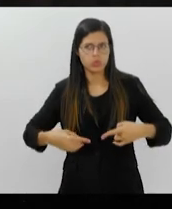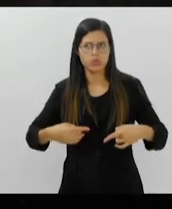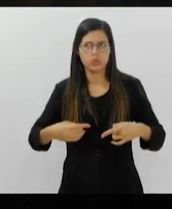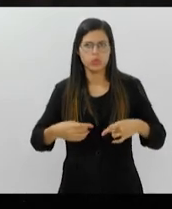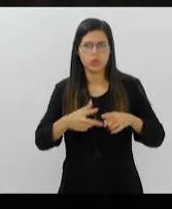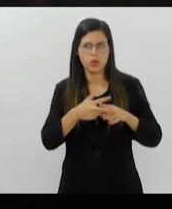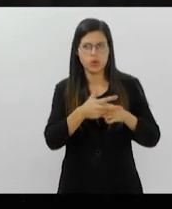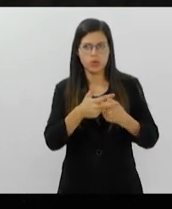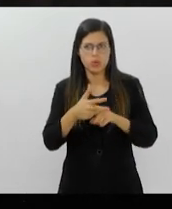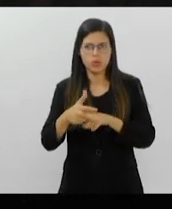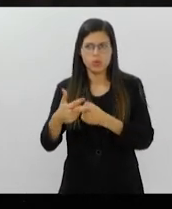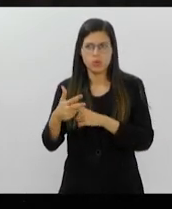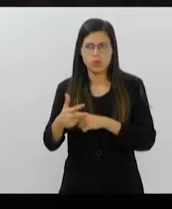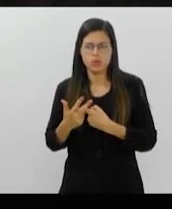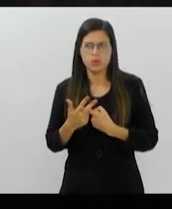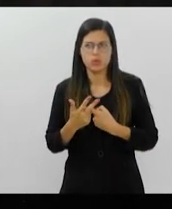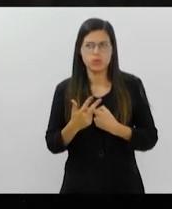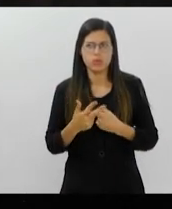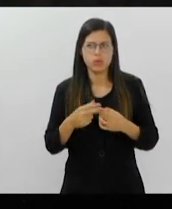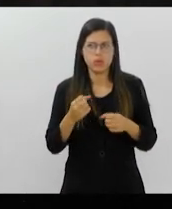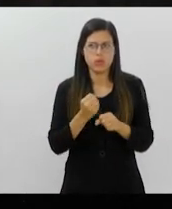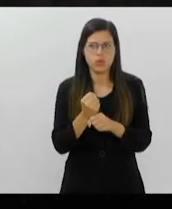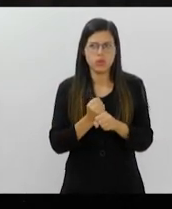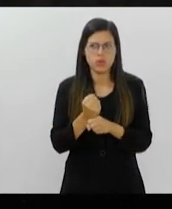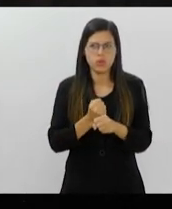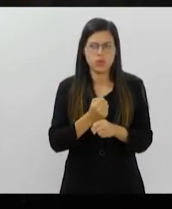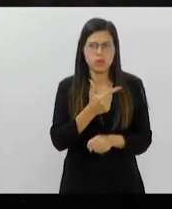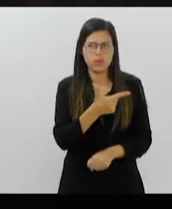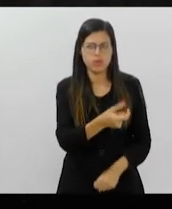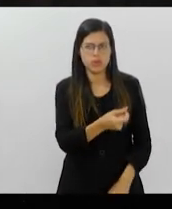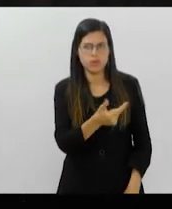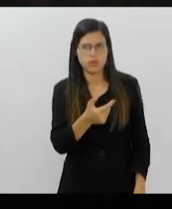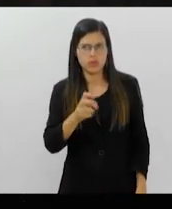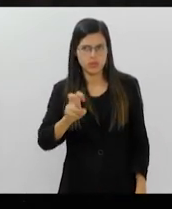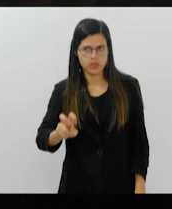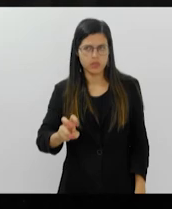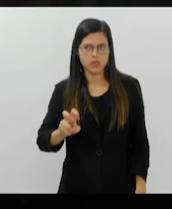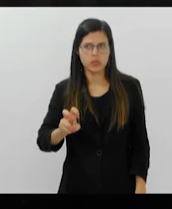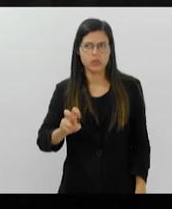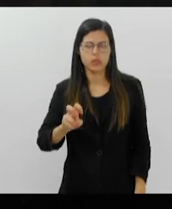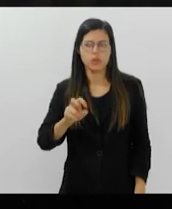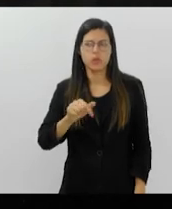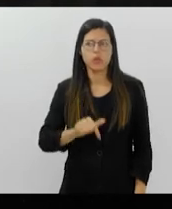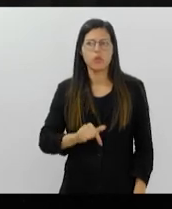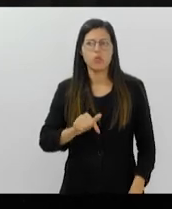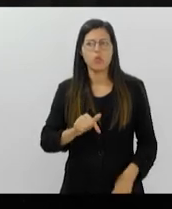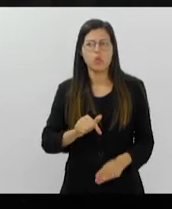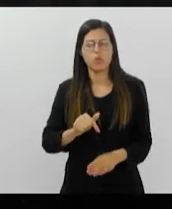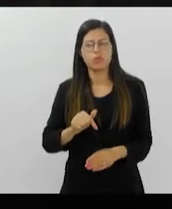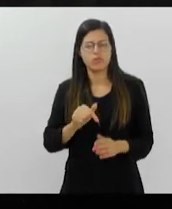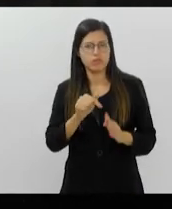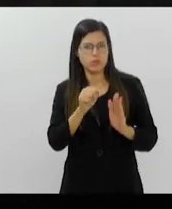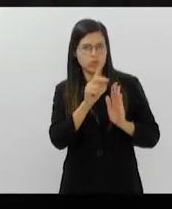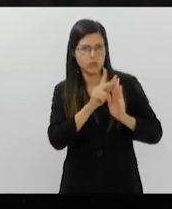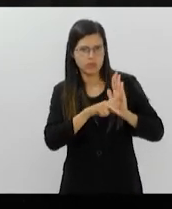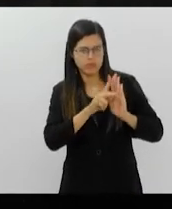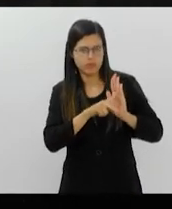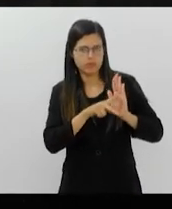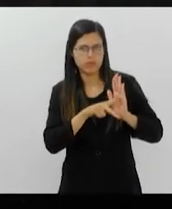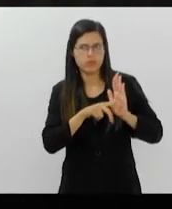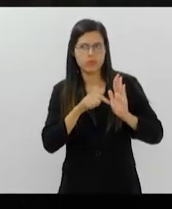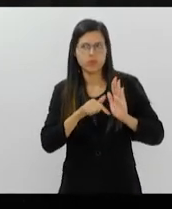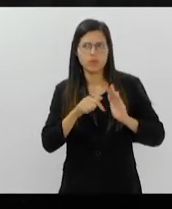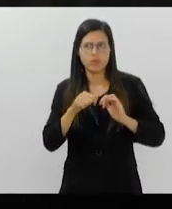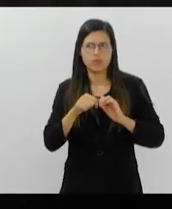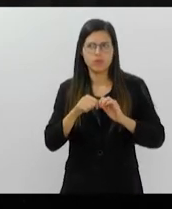revisão de 2025 do Plano Plurianual construído